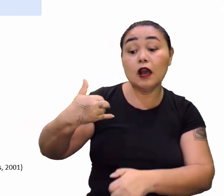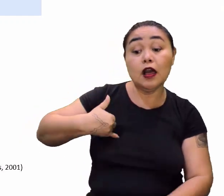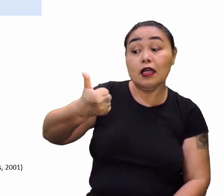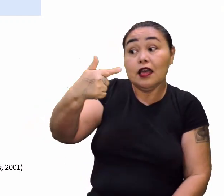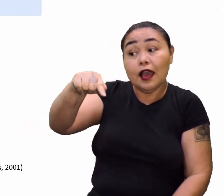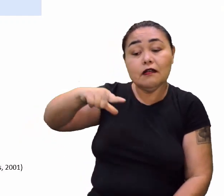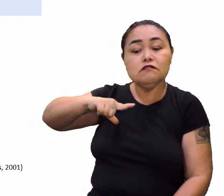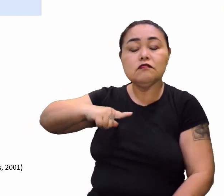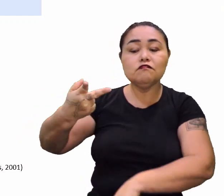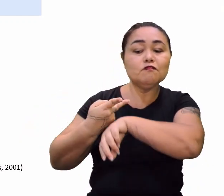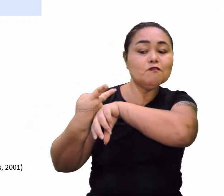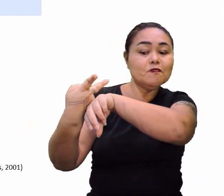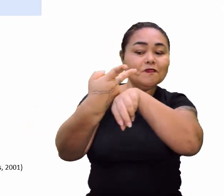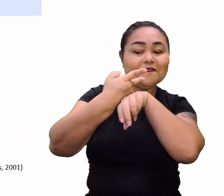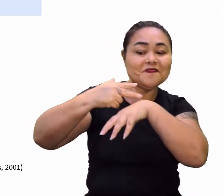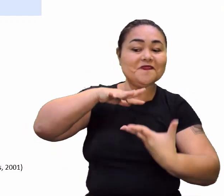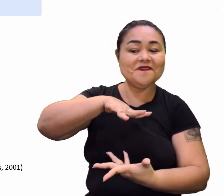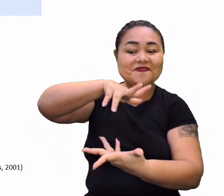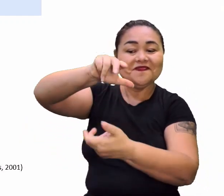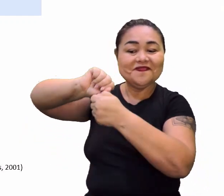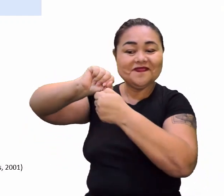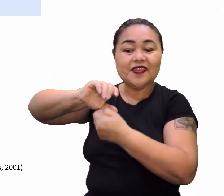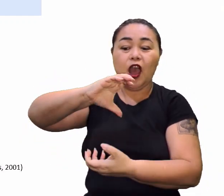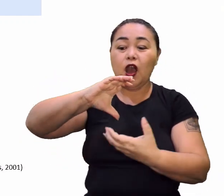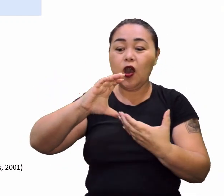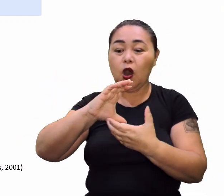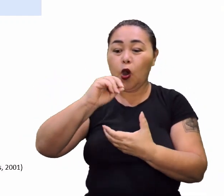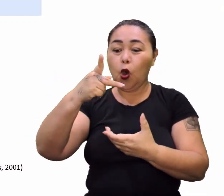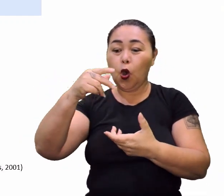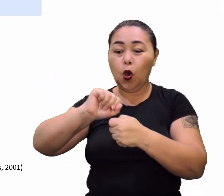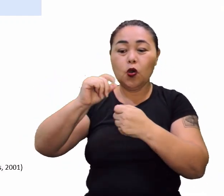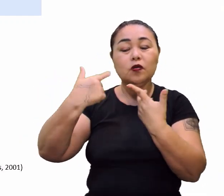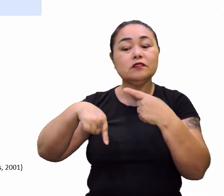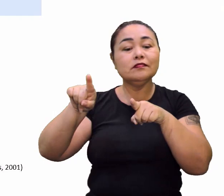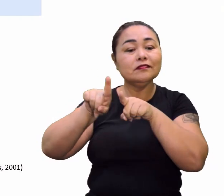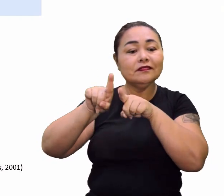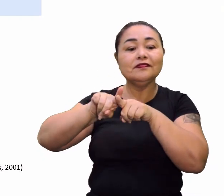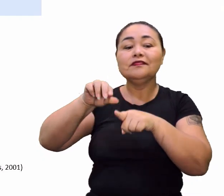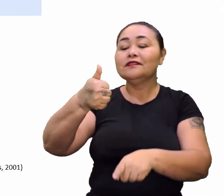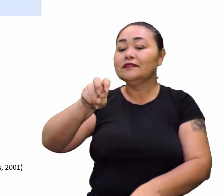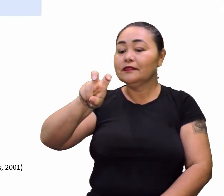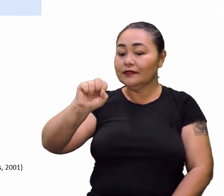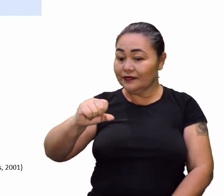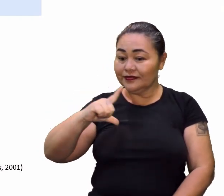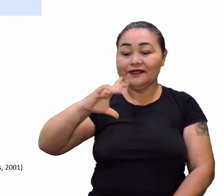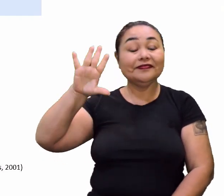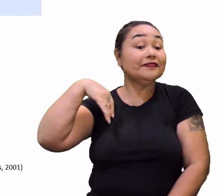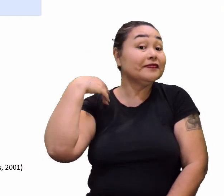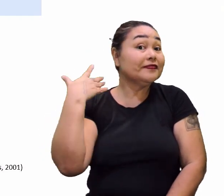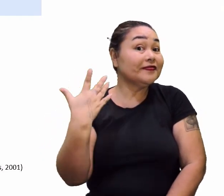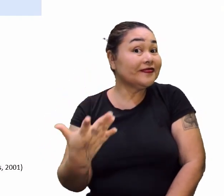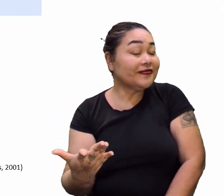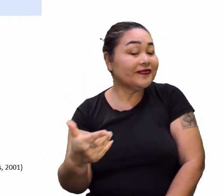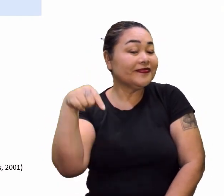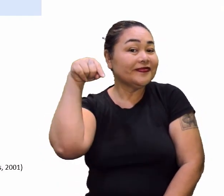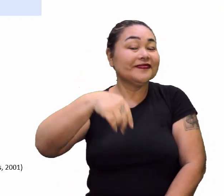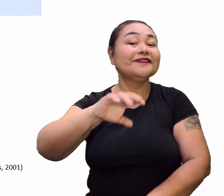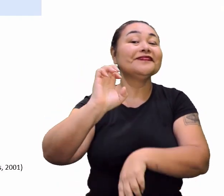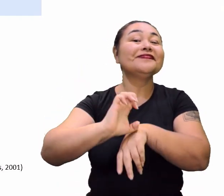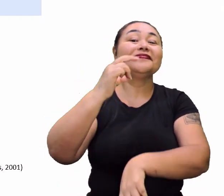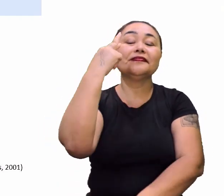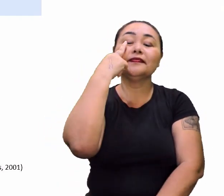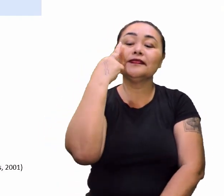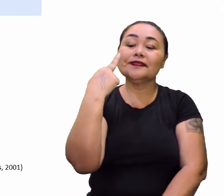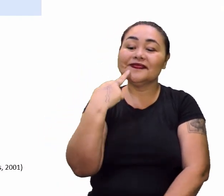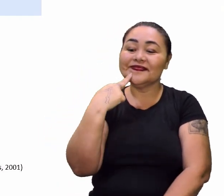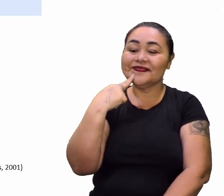foi campeão do mundo. Ah. Pela primeira vez o Brasil foi campeão do mundo, em 1958. E aí, aqui em Rondônia, eles